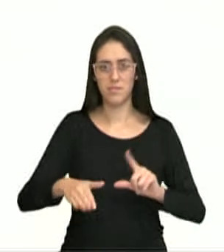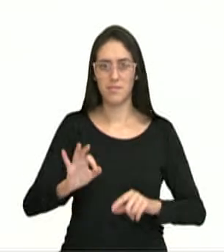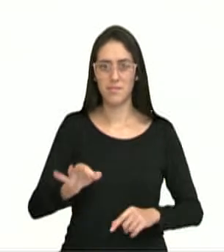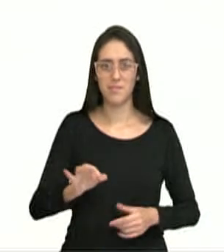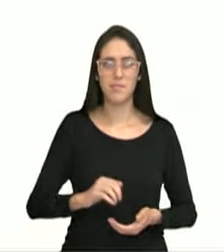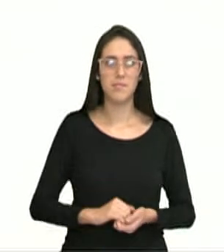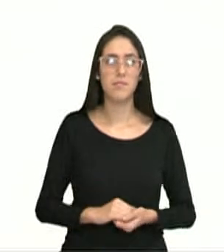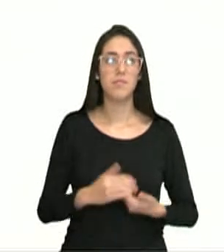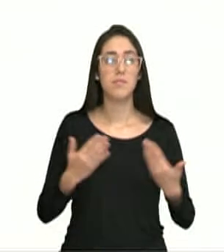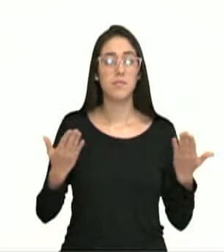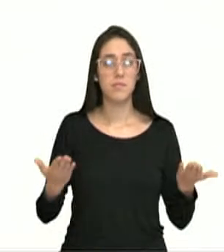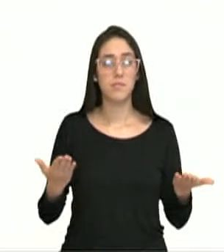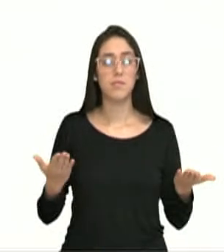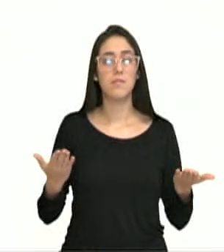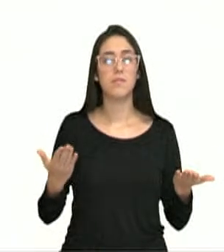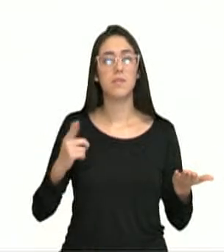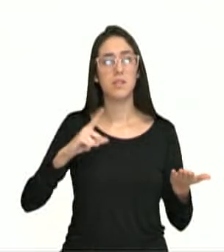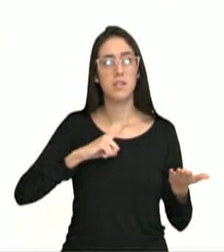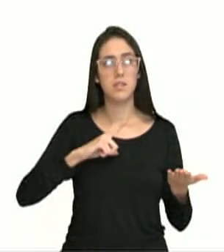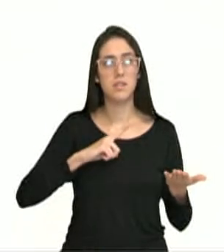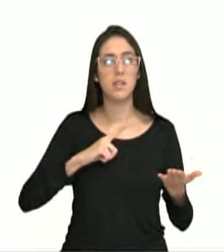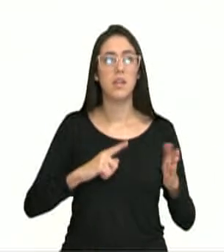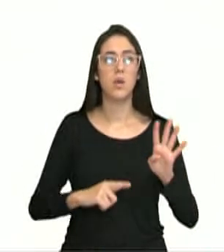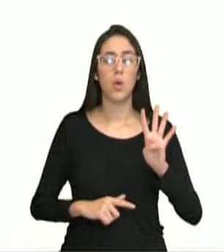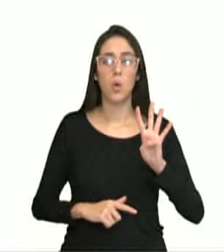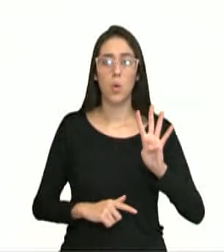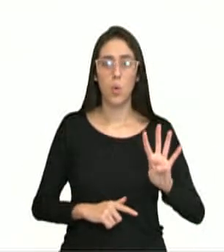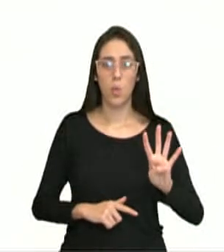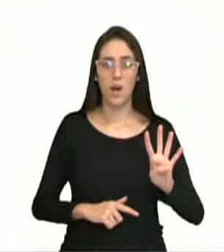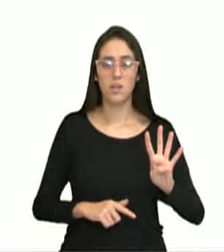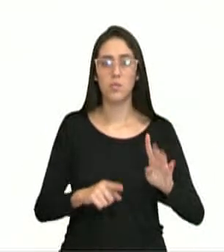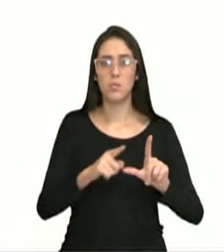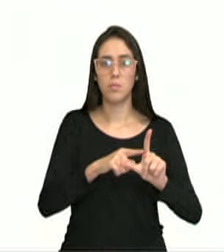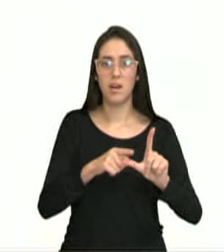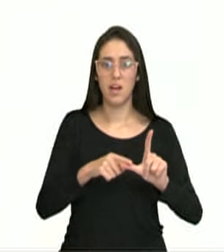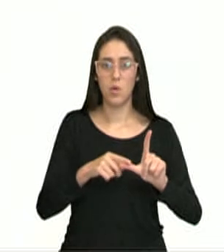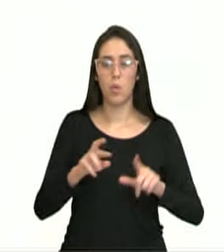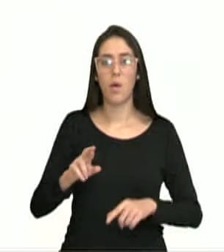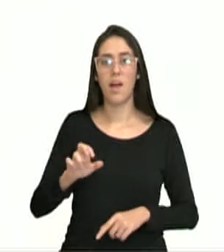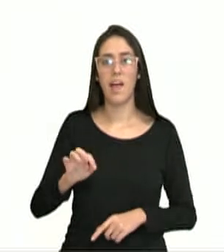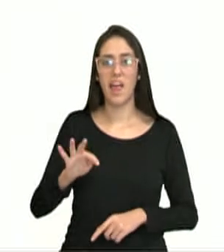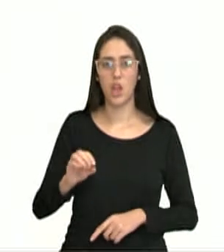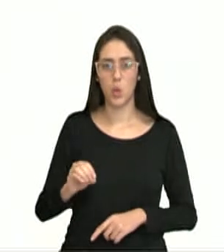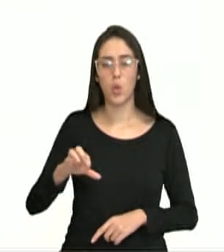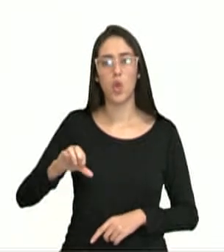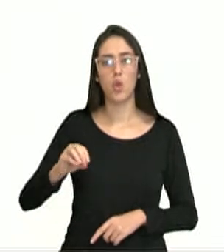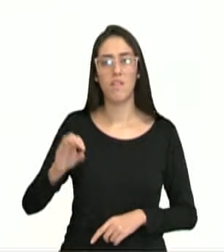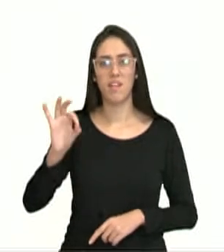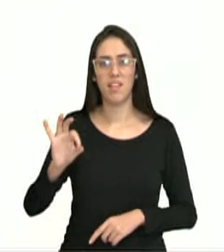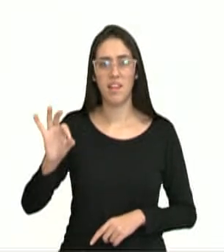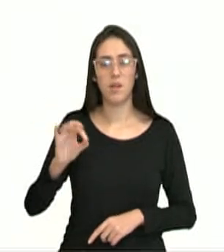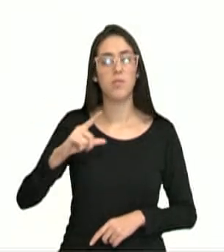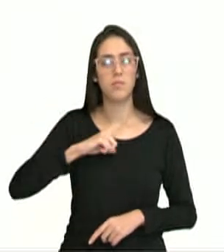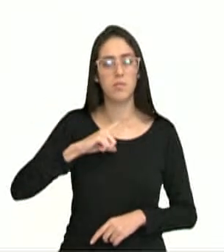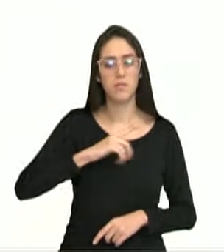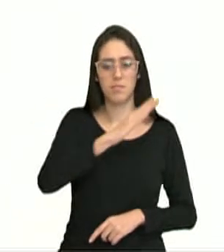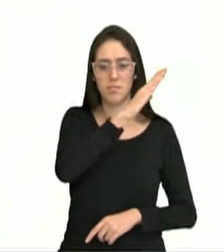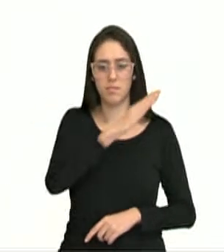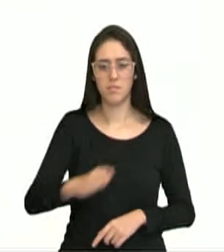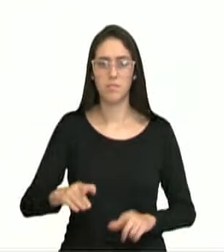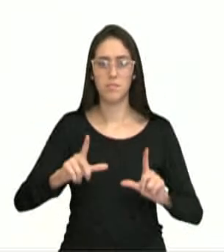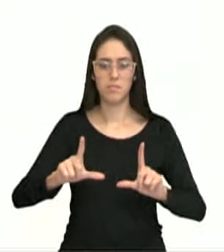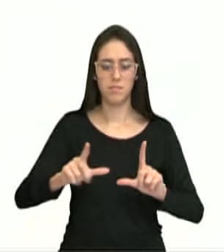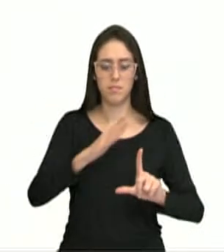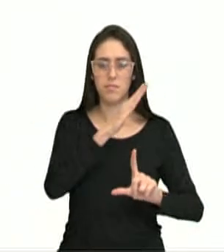Então, como o quadrado possui 4 ângulos retos, né, de 90 graus, traçamos uma diagonal neste